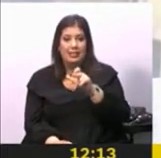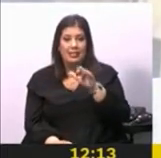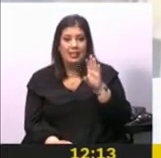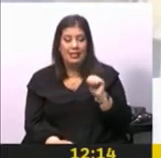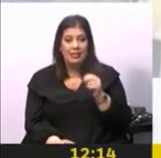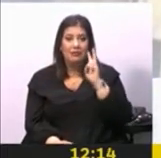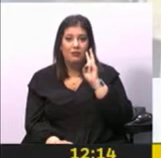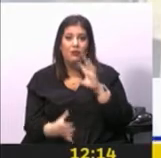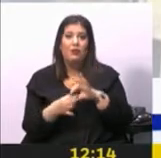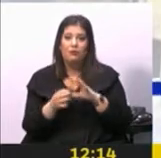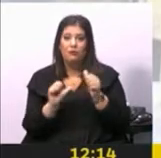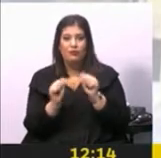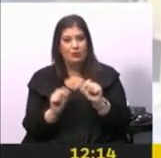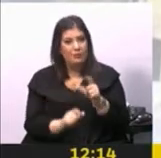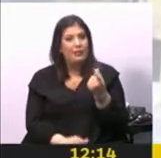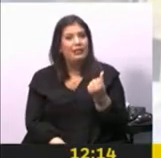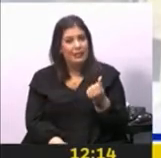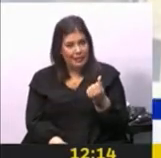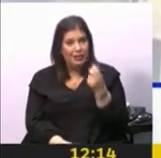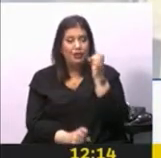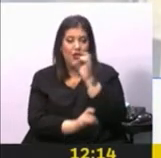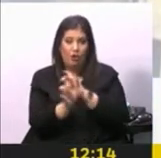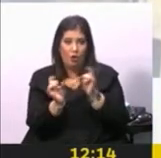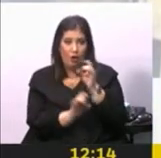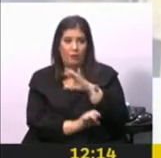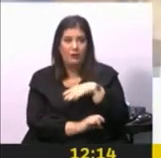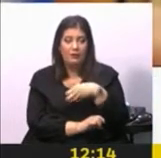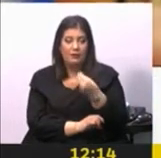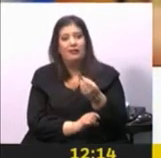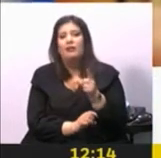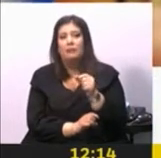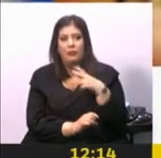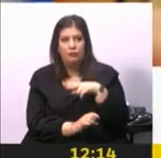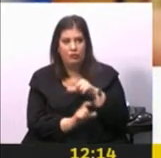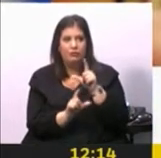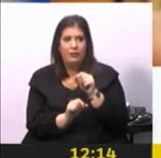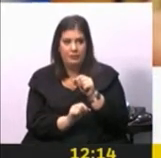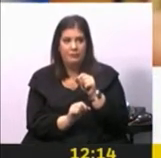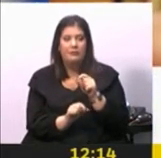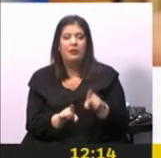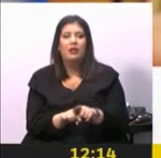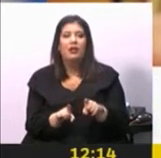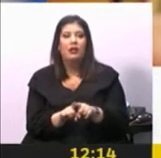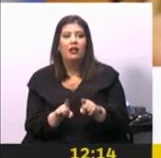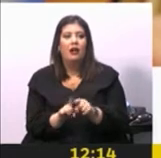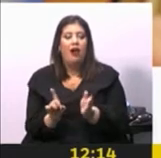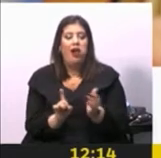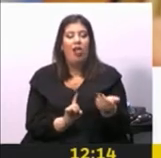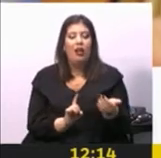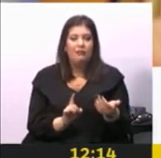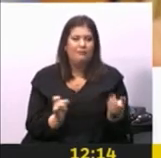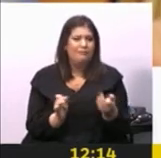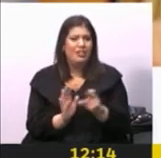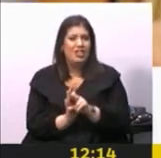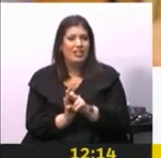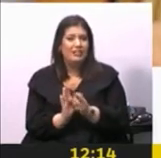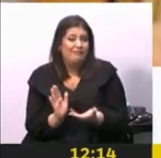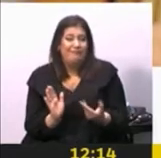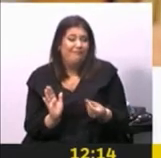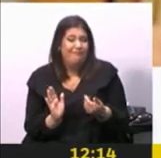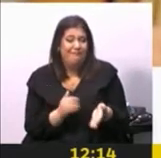que o sistema financeiro europeu, internacional e também português estão, digamos assim, à margem das regras.